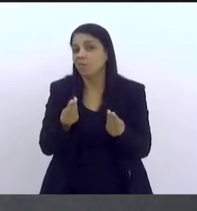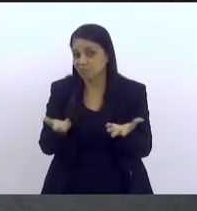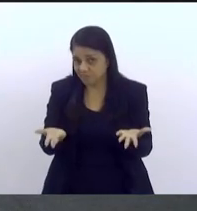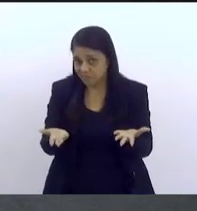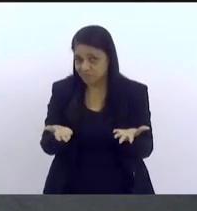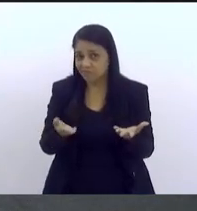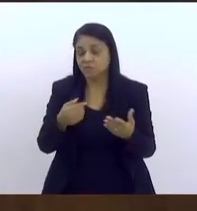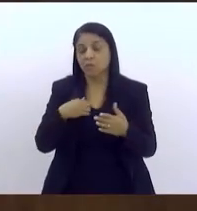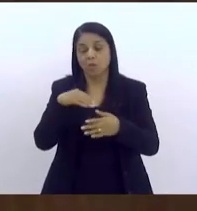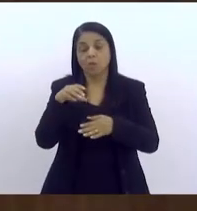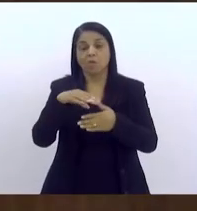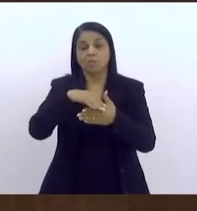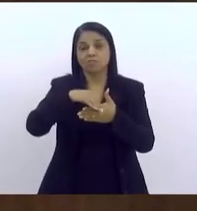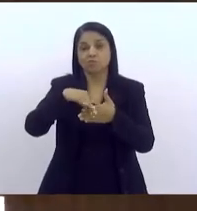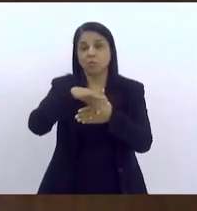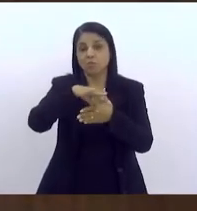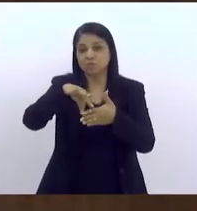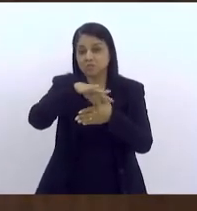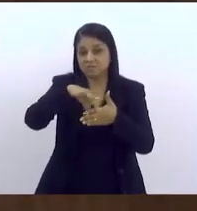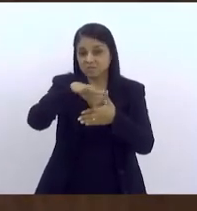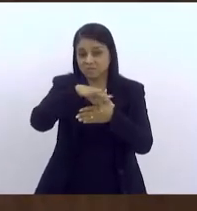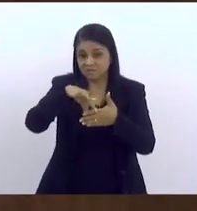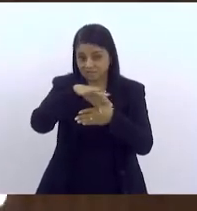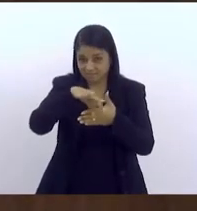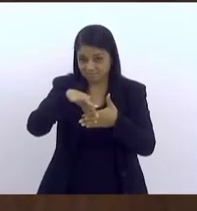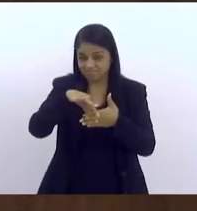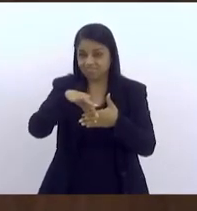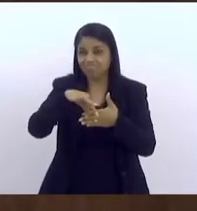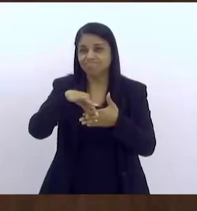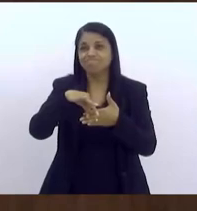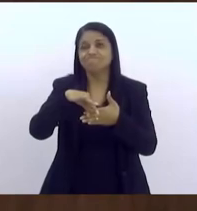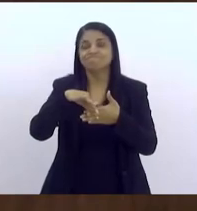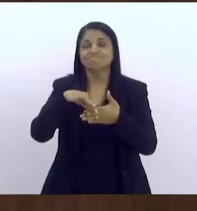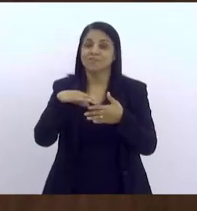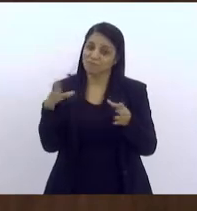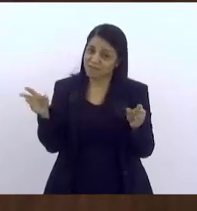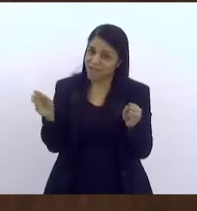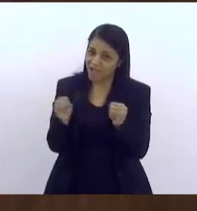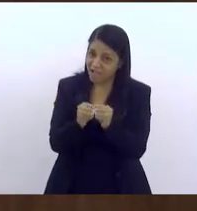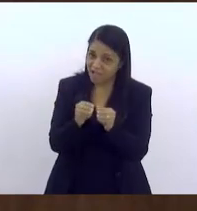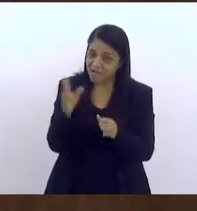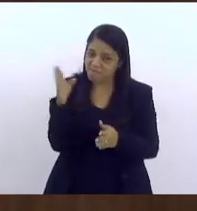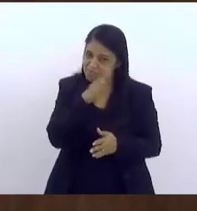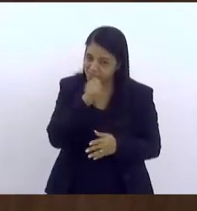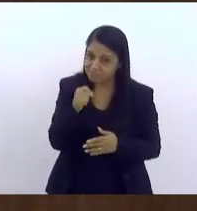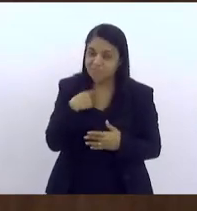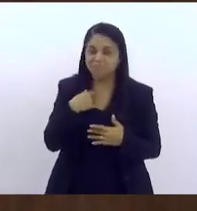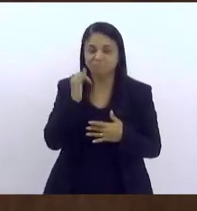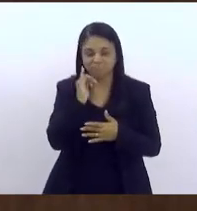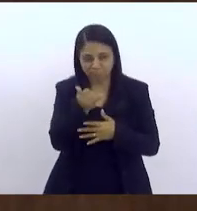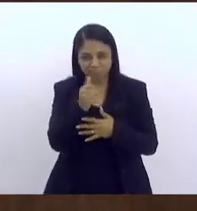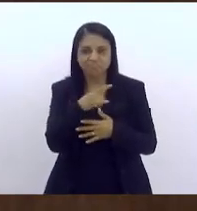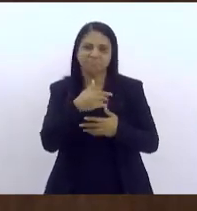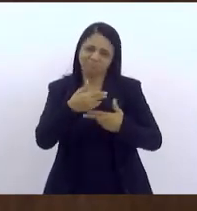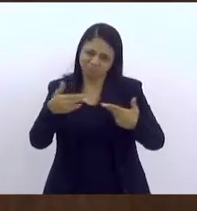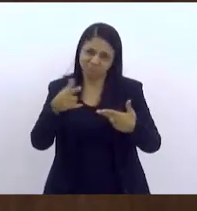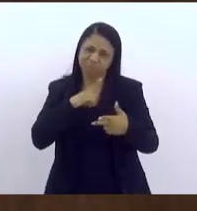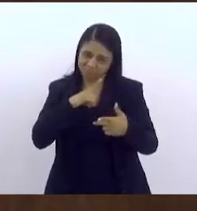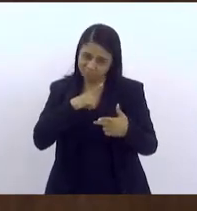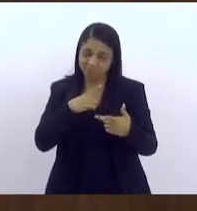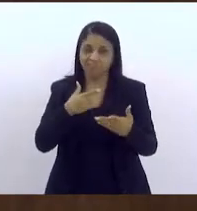vou ser breve aqui mas conselho que ela tem muita coisa para falar e a gente fala mesmo né artigo